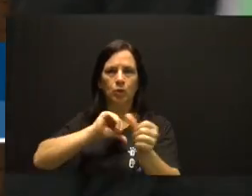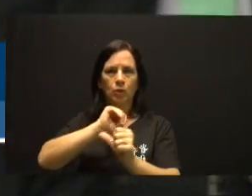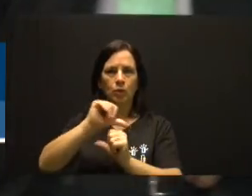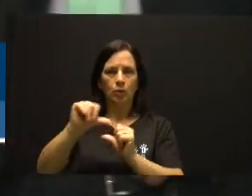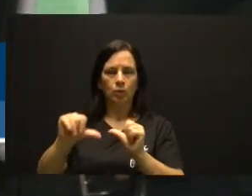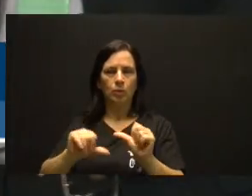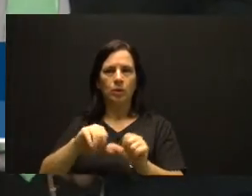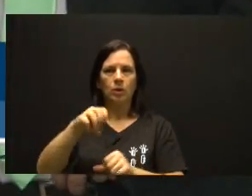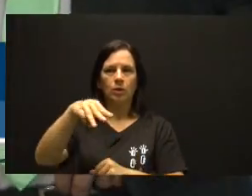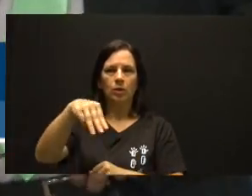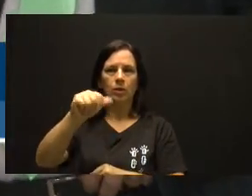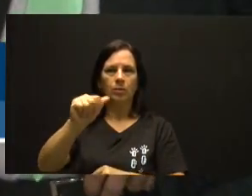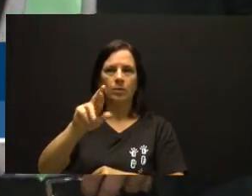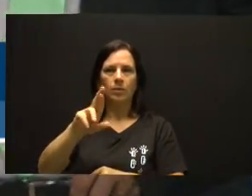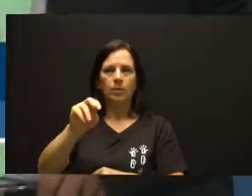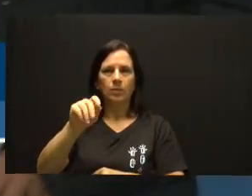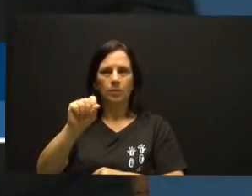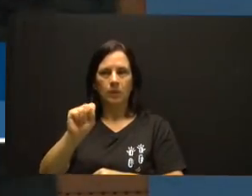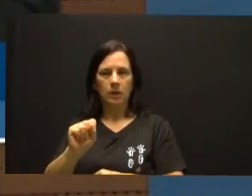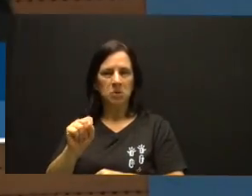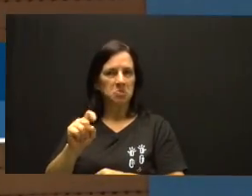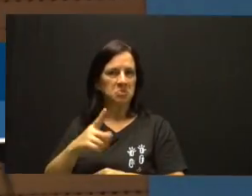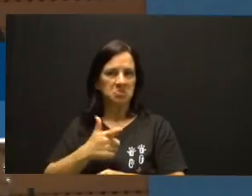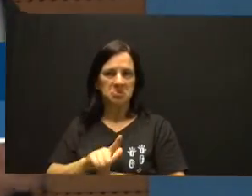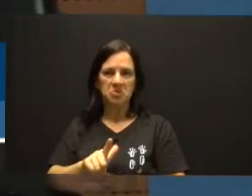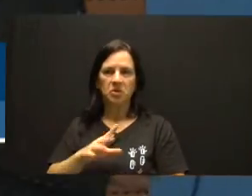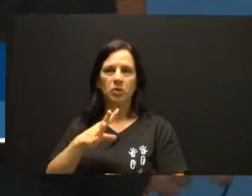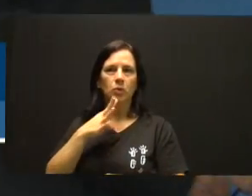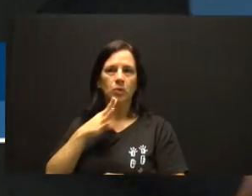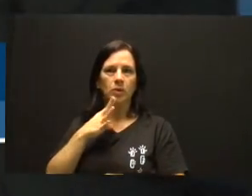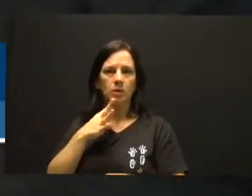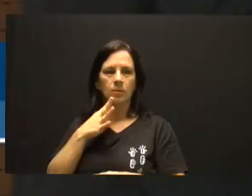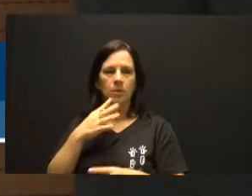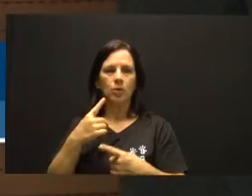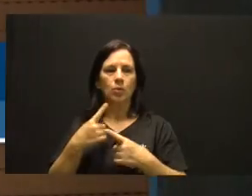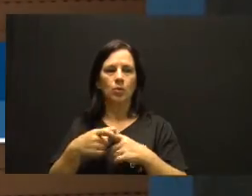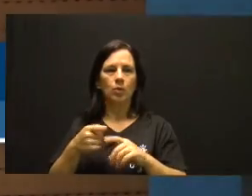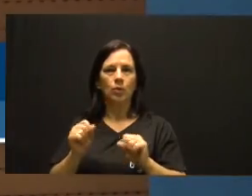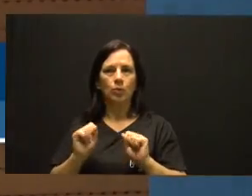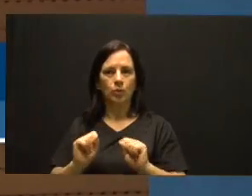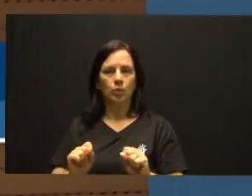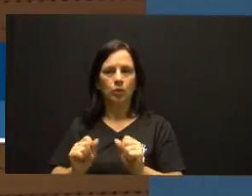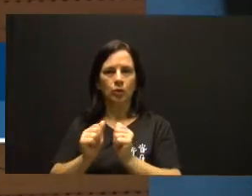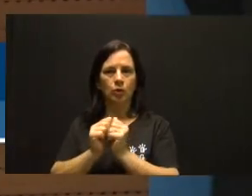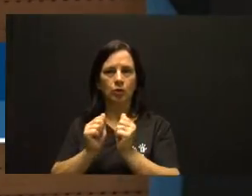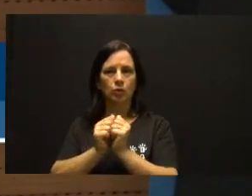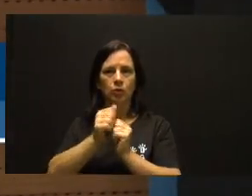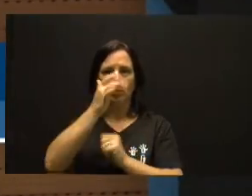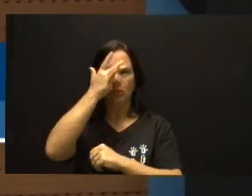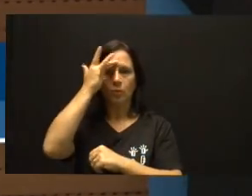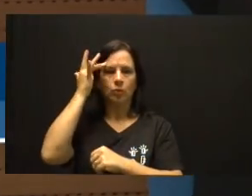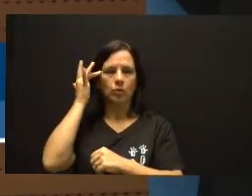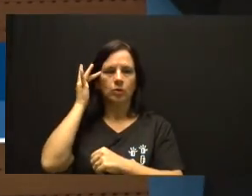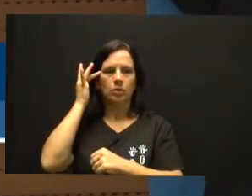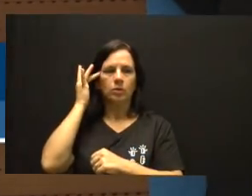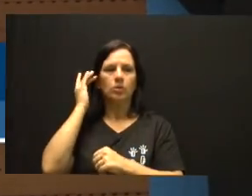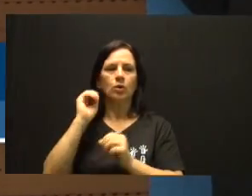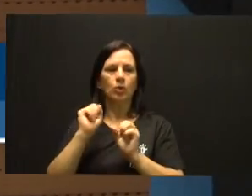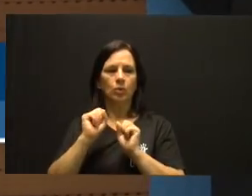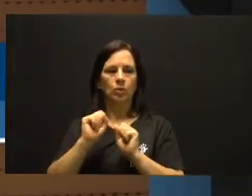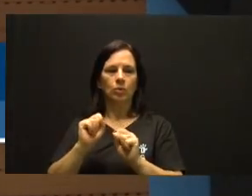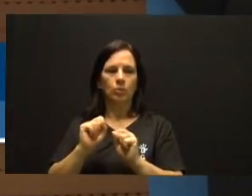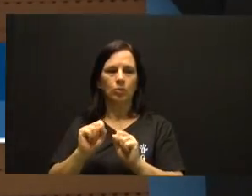das marés também. Eu não tenho conhecimento de causa, mas posso estar aqui junto com alguém, buscar alguém para que a gente